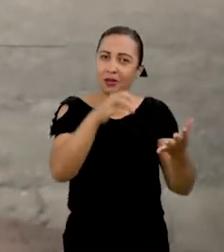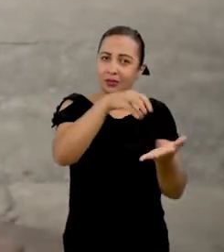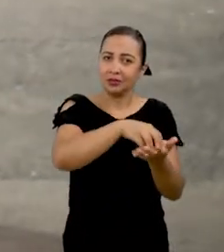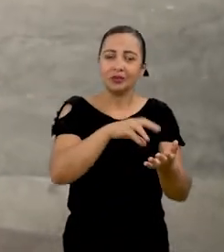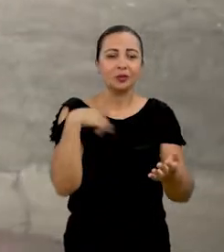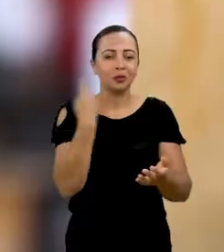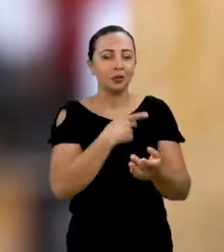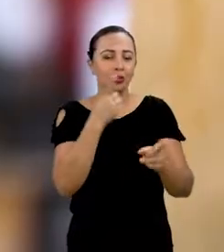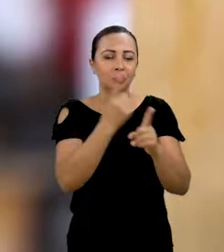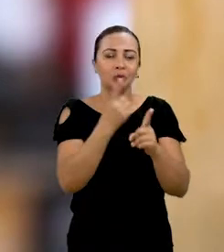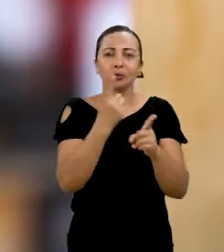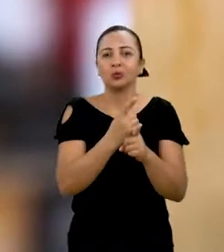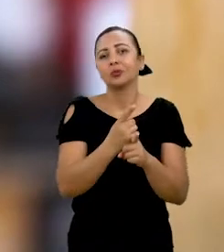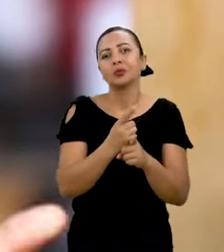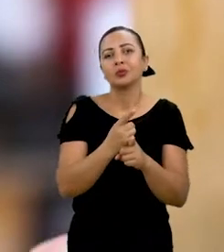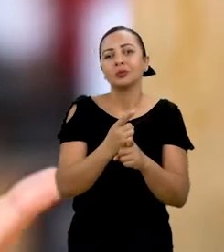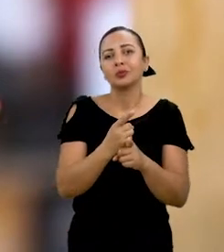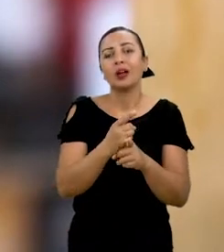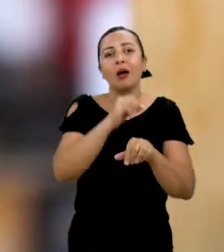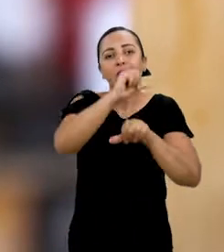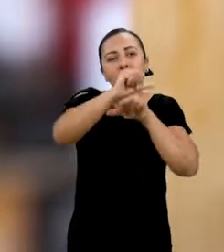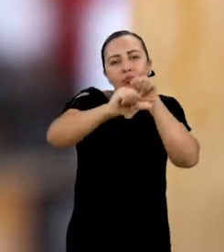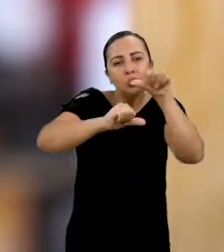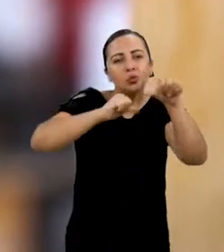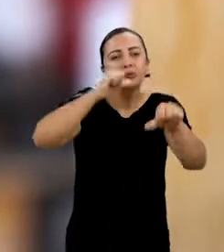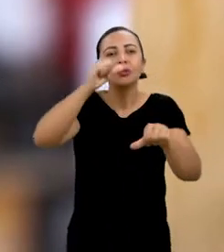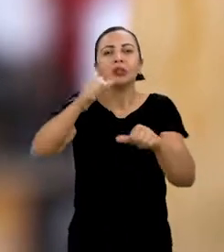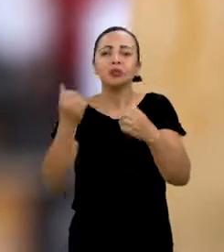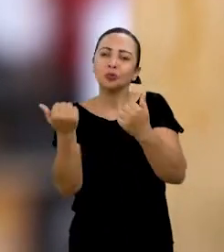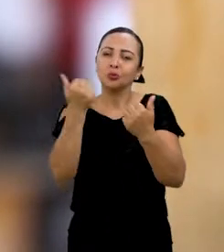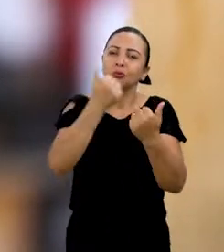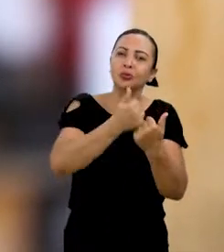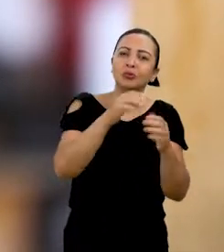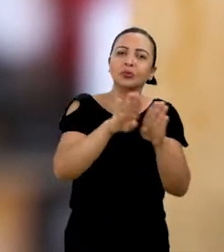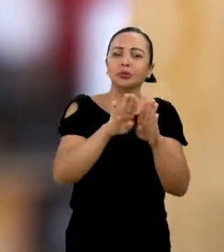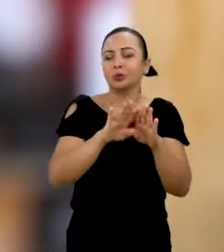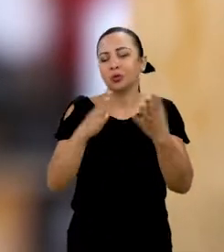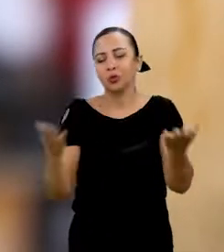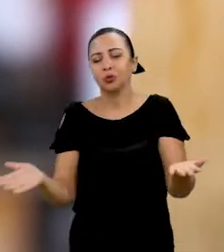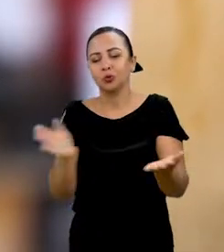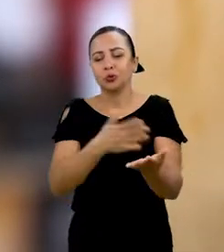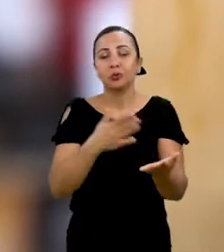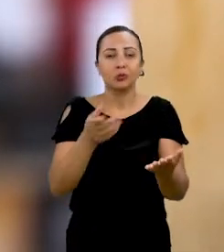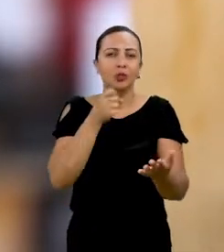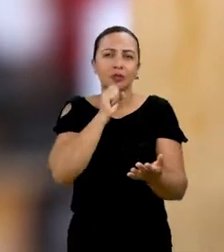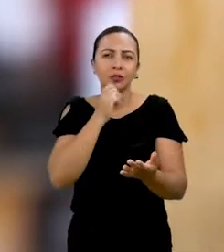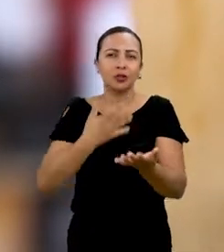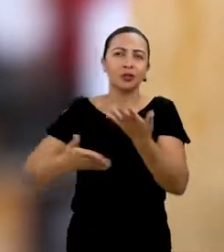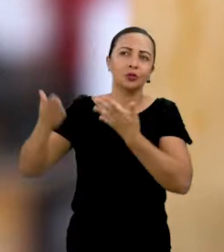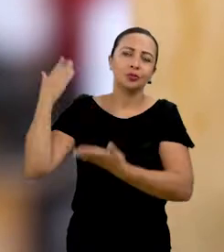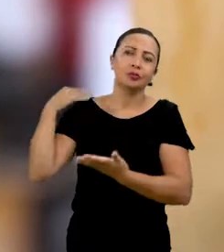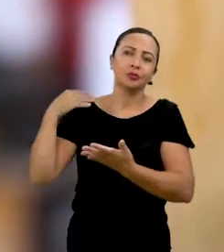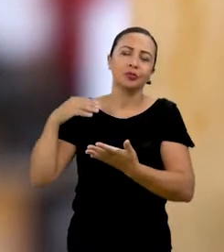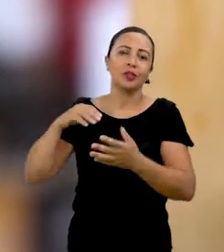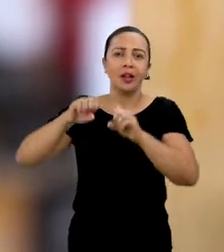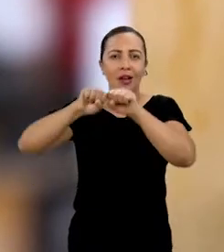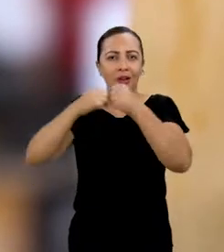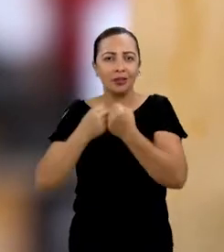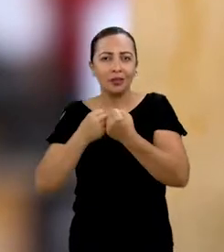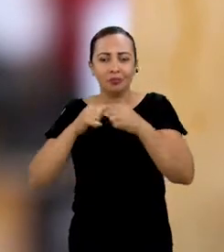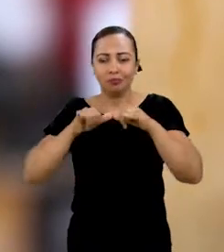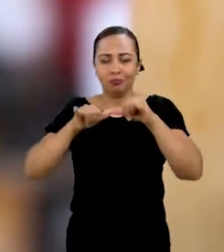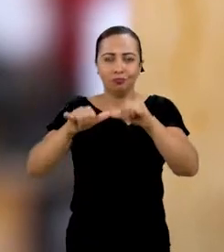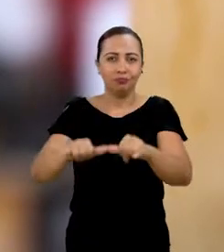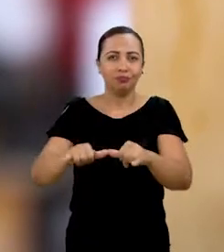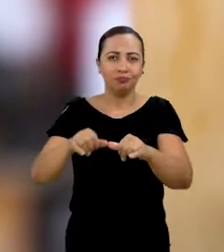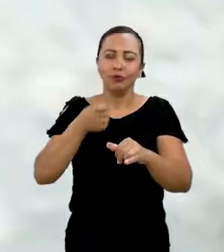Mercado Central. E aí a gente encontra essa transição. Assim também como a gente encontra nos jornais antigos, a derrubada